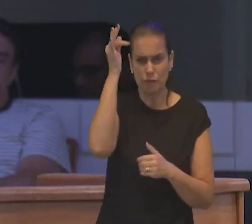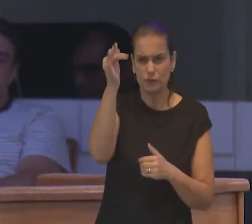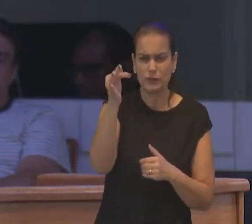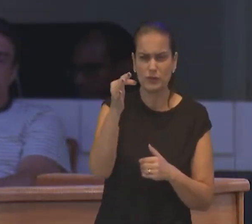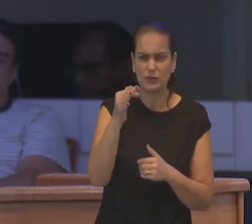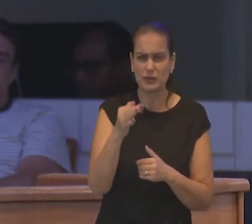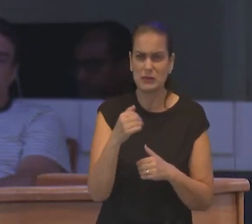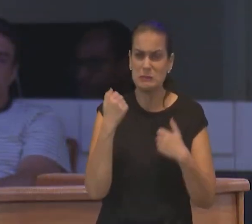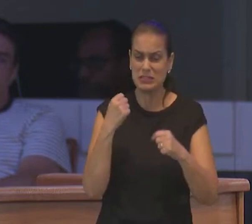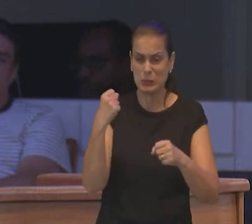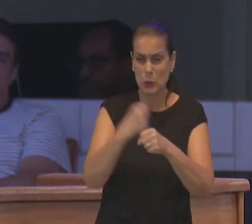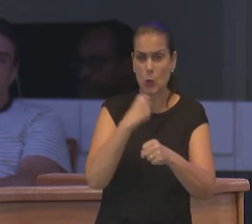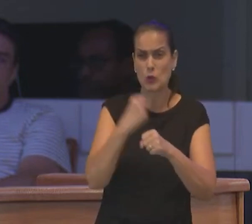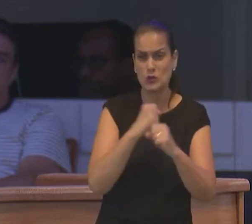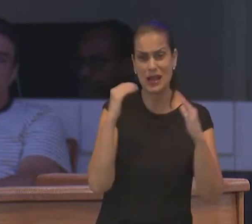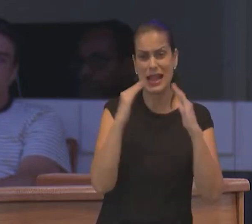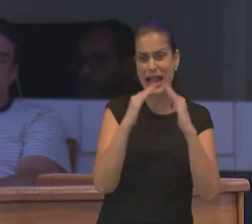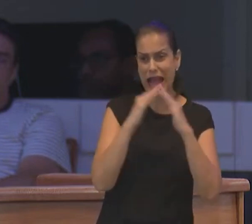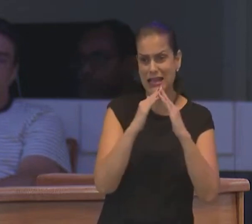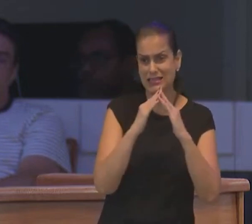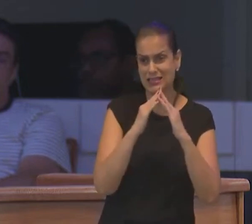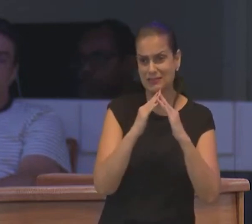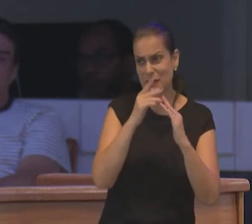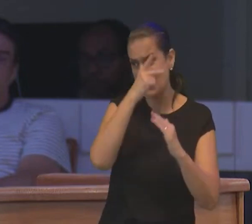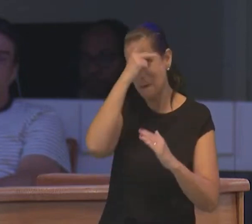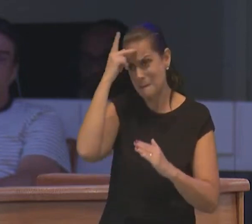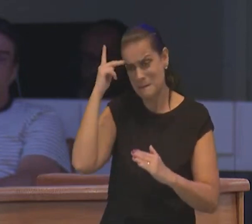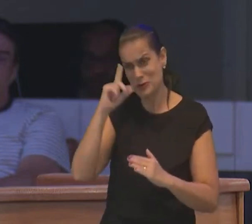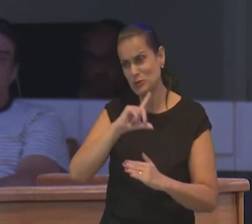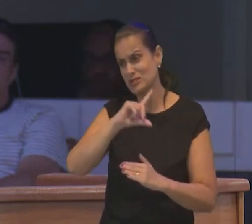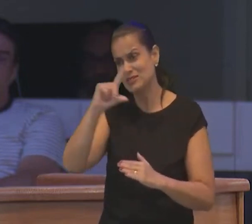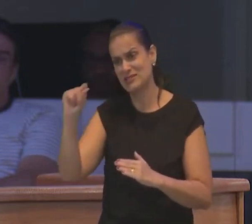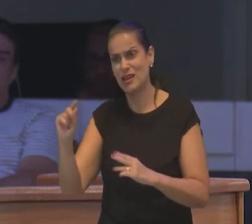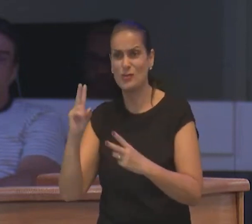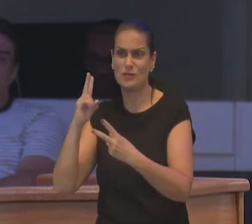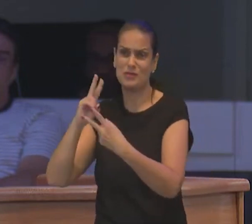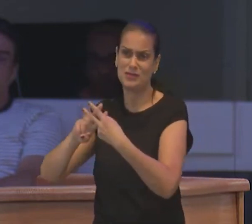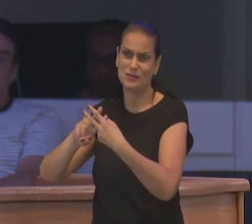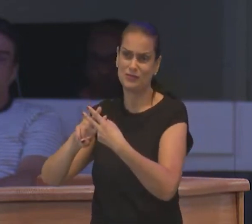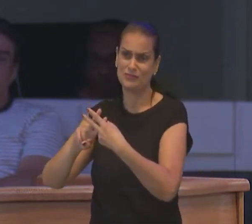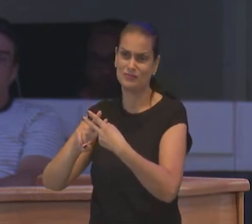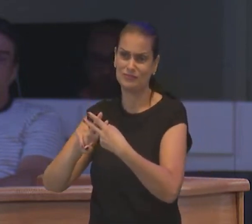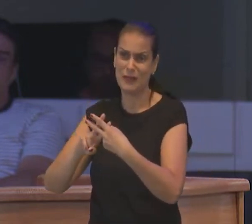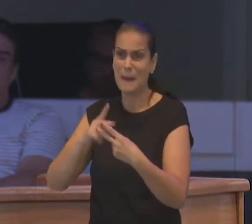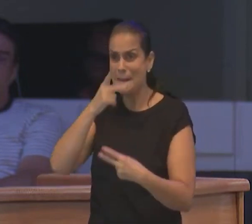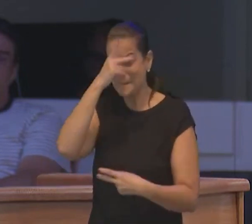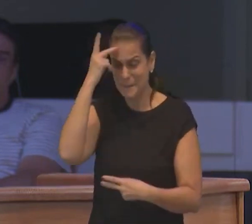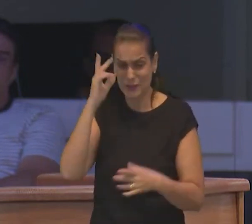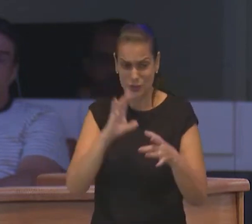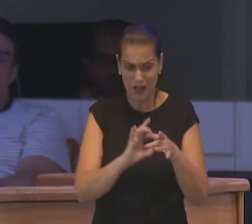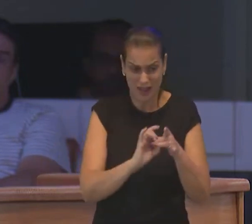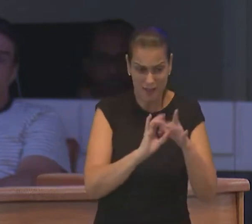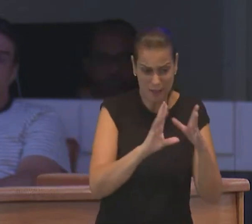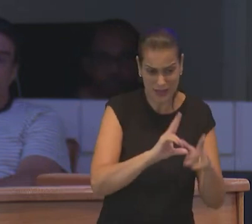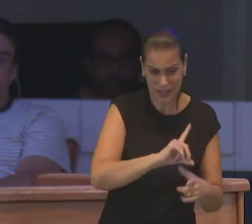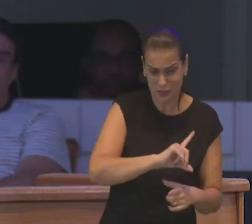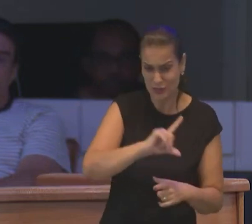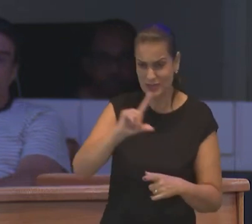fazer casas para egresso. Vocês não têm noção que quando uma pessoa sai do